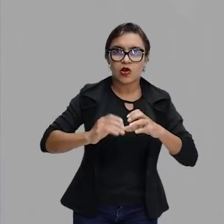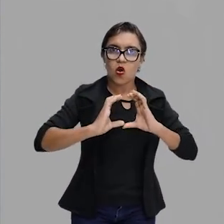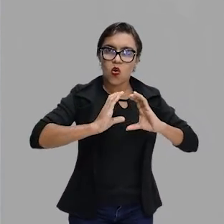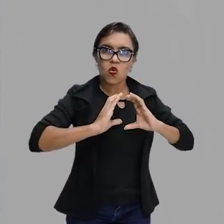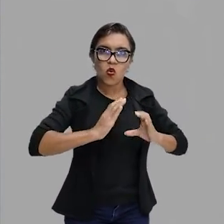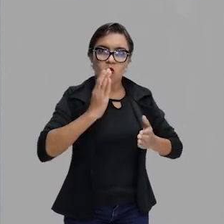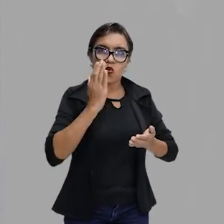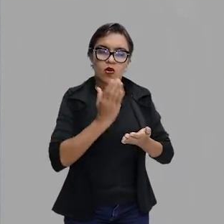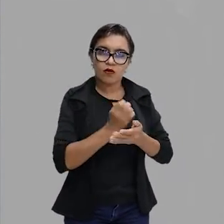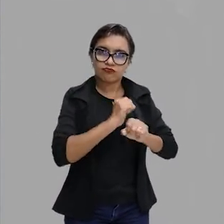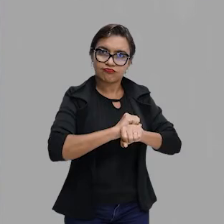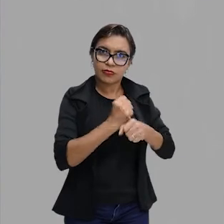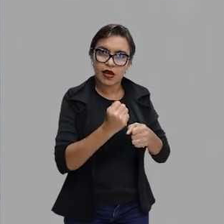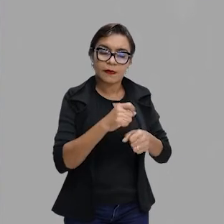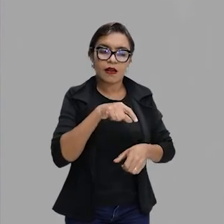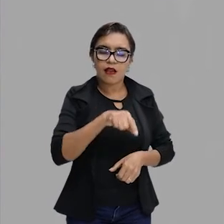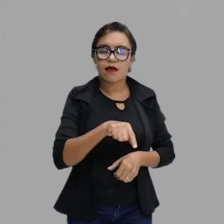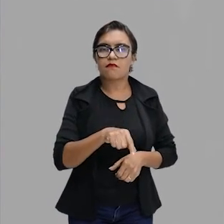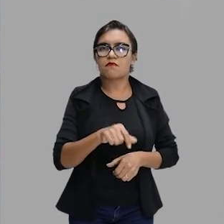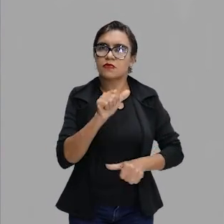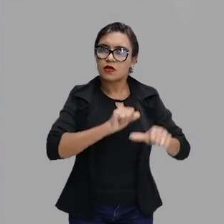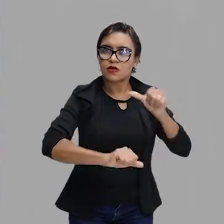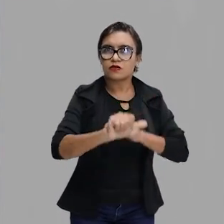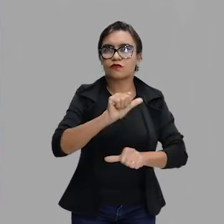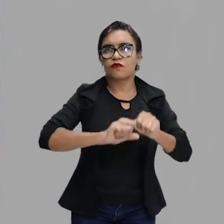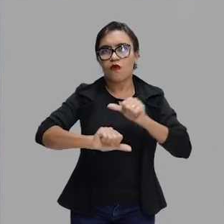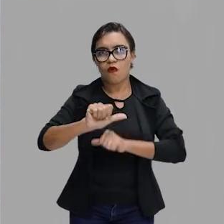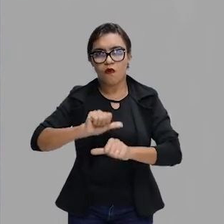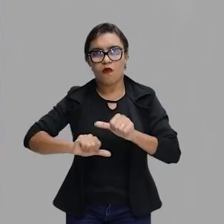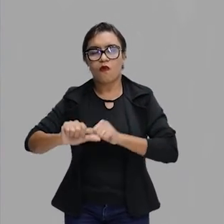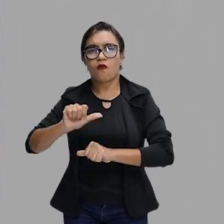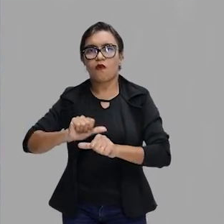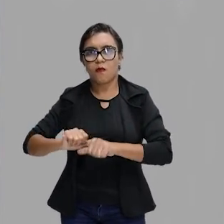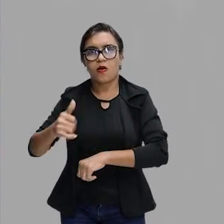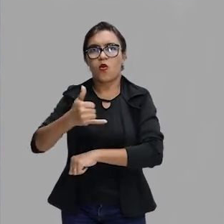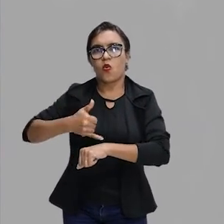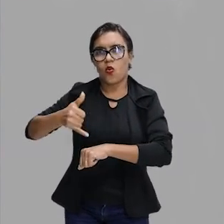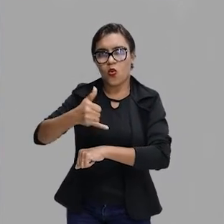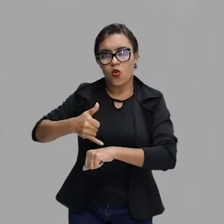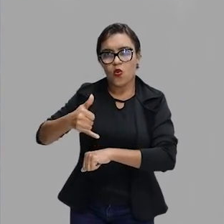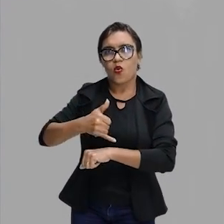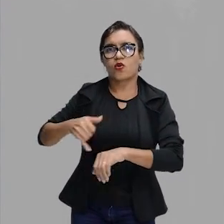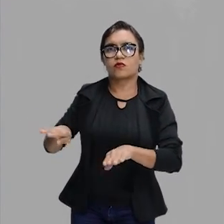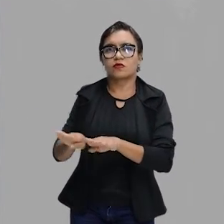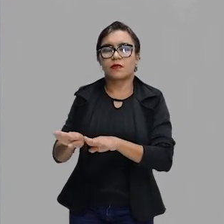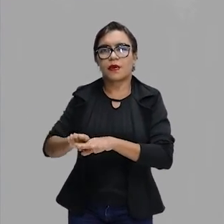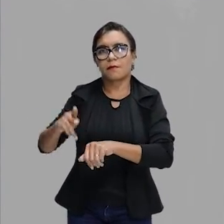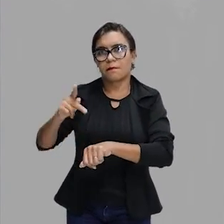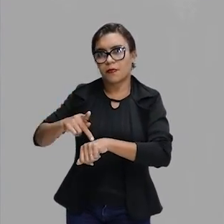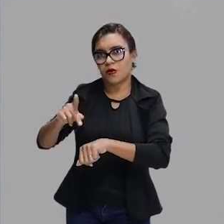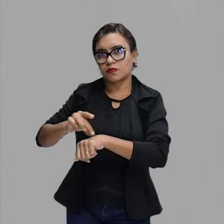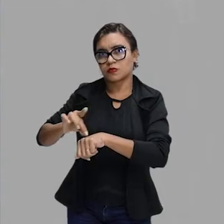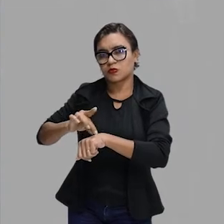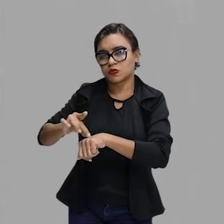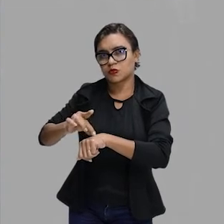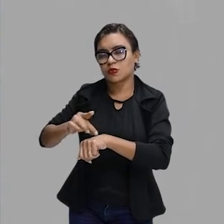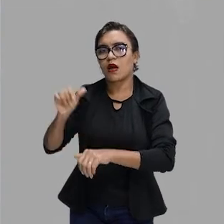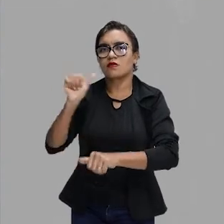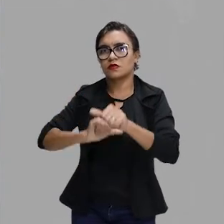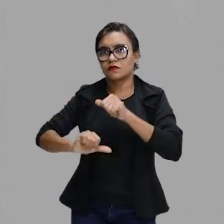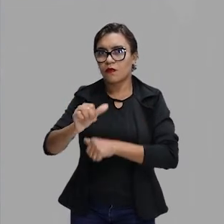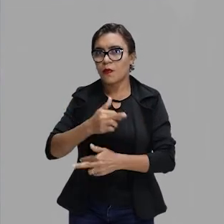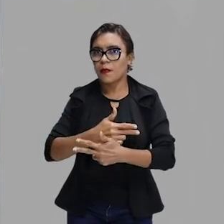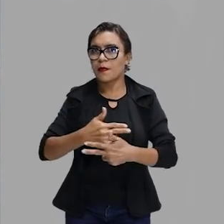elas pegam, por exemplo, esse coco, transformam a parte em carvão, mas depois faz, por exemplo, a transformação em óleos, né? Transformando esse produto